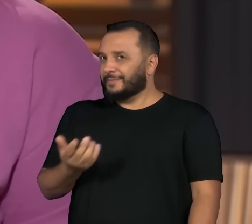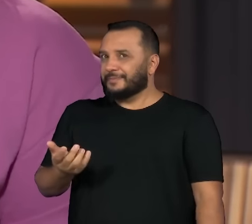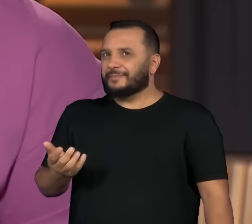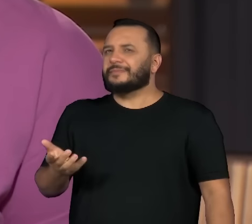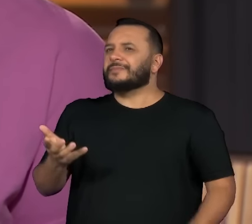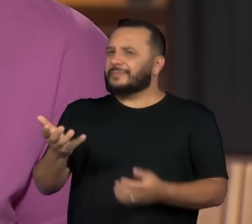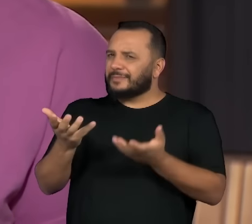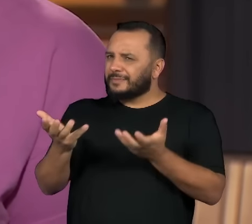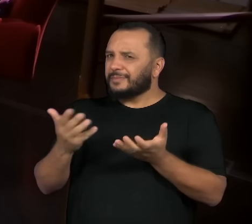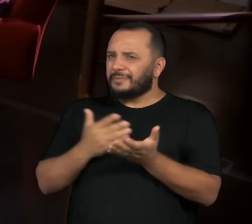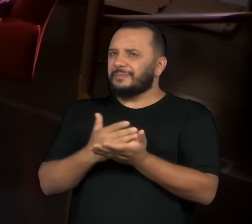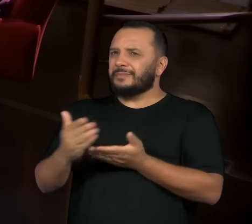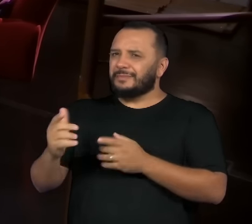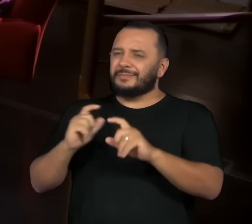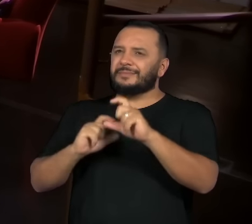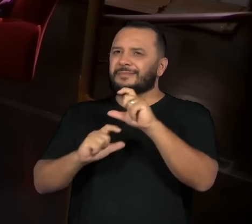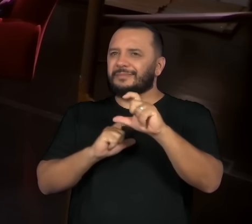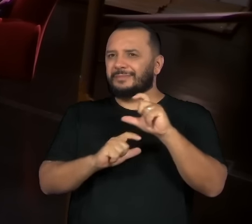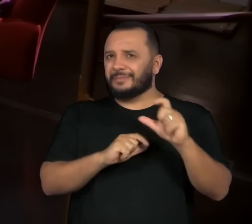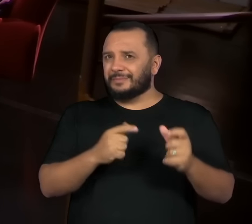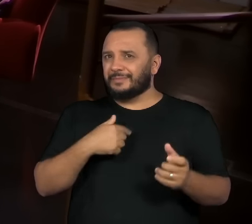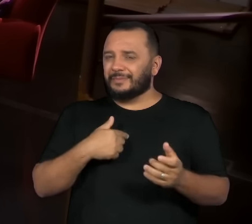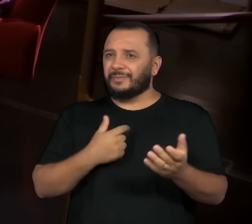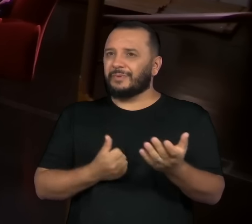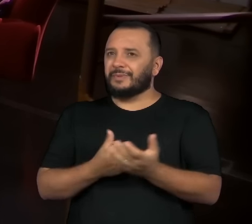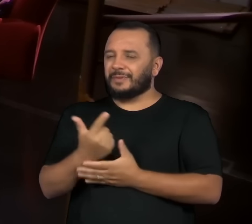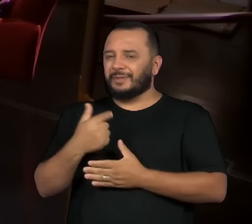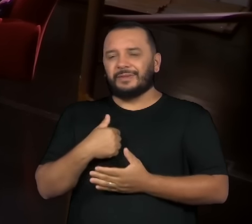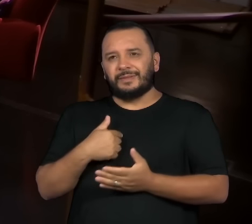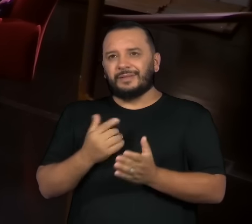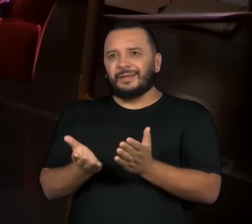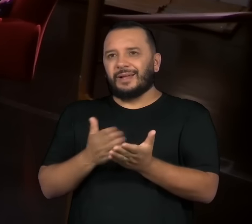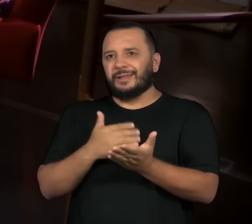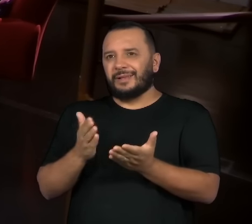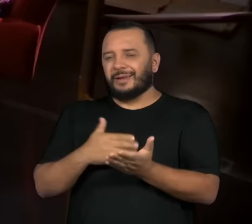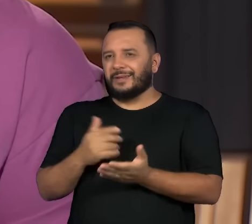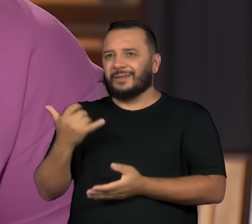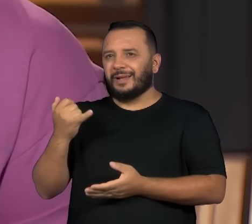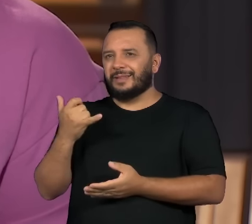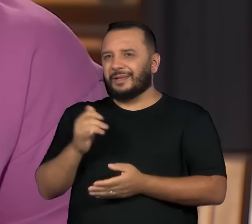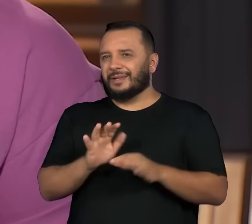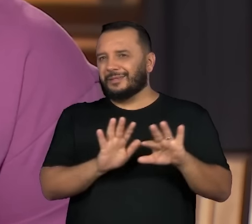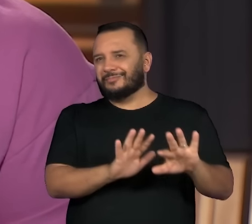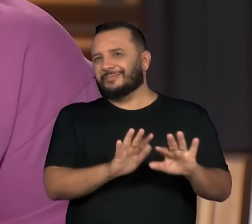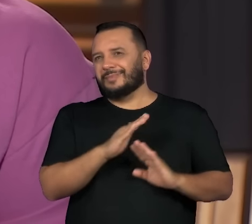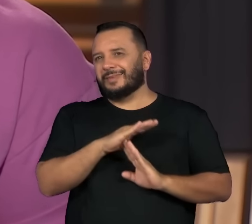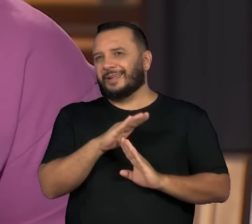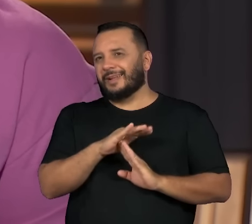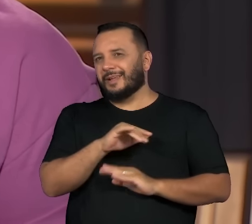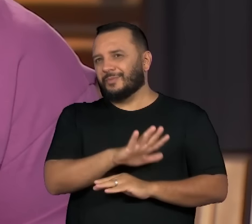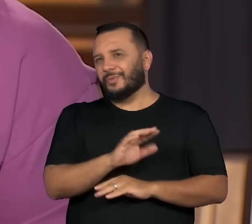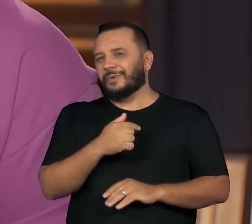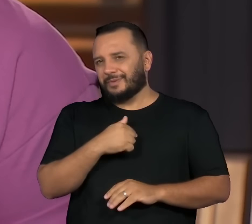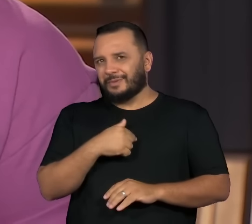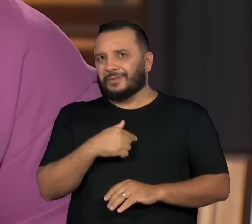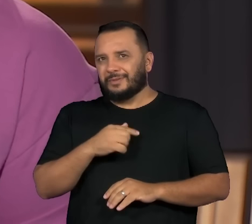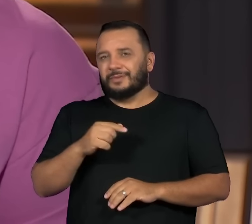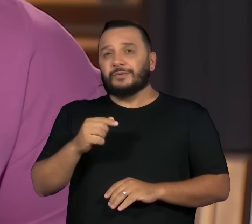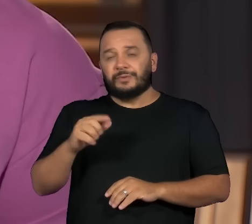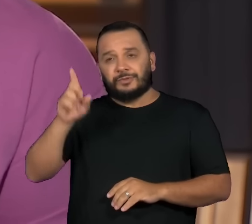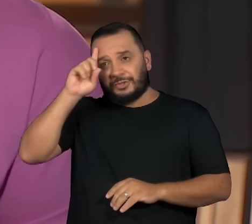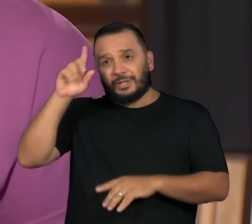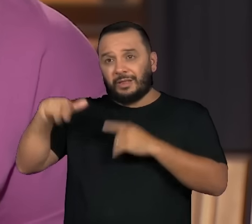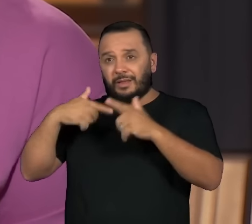quero começar a fazer quadrinho. Eu comprei um caderno, umas canetas, deixei lá, eu fiz, quando eu tiver tempo, eu passava o dia inteiro